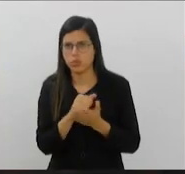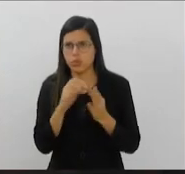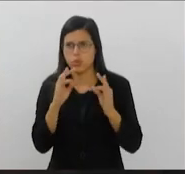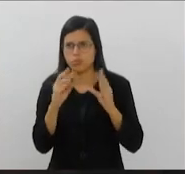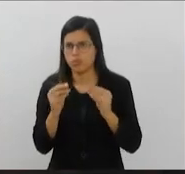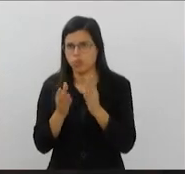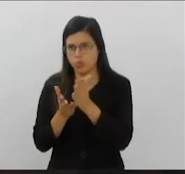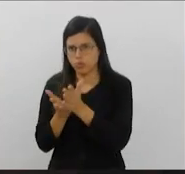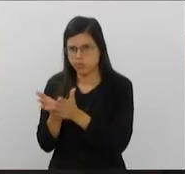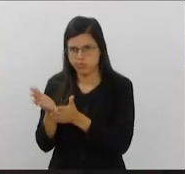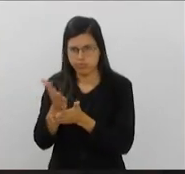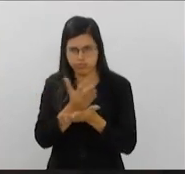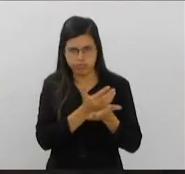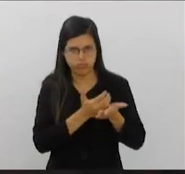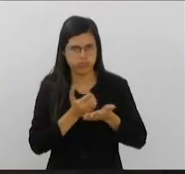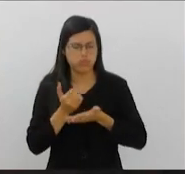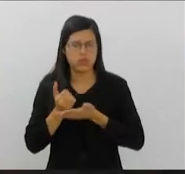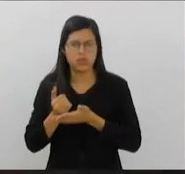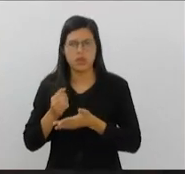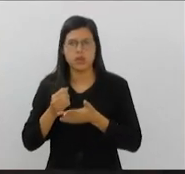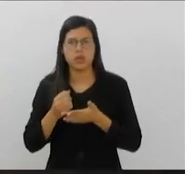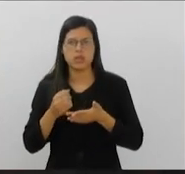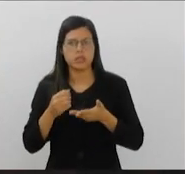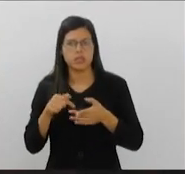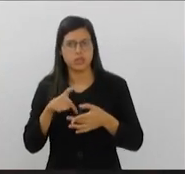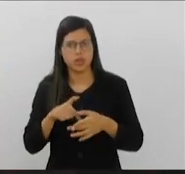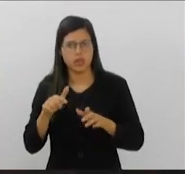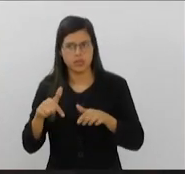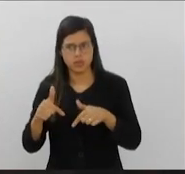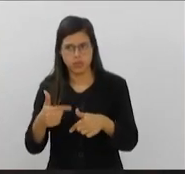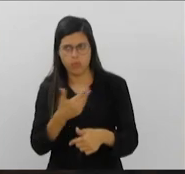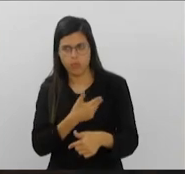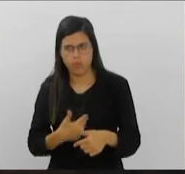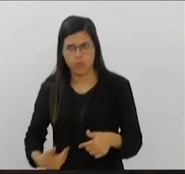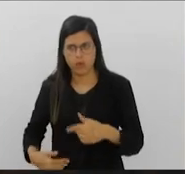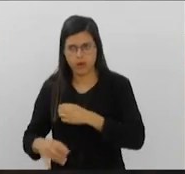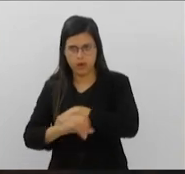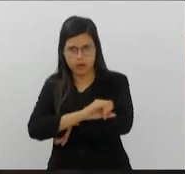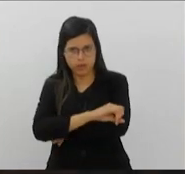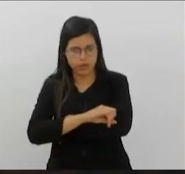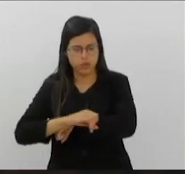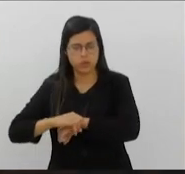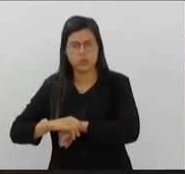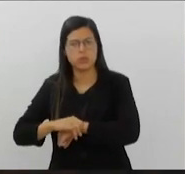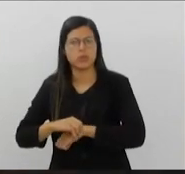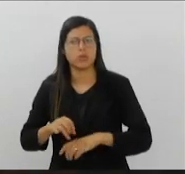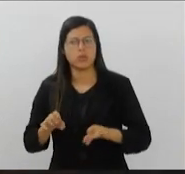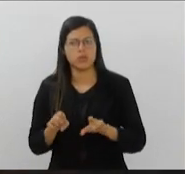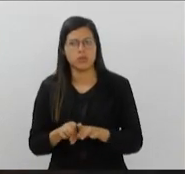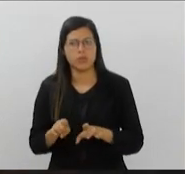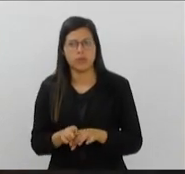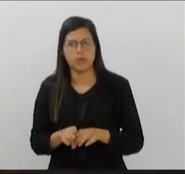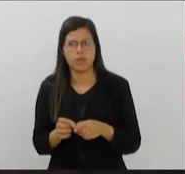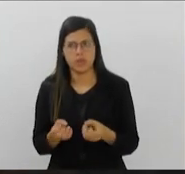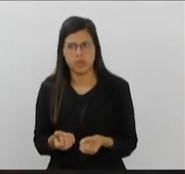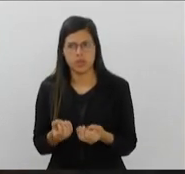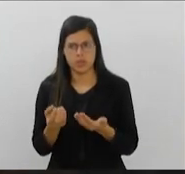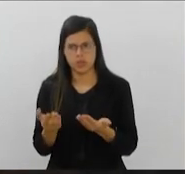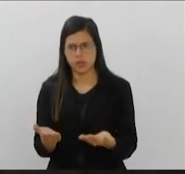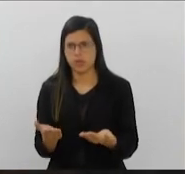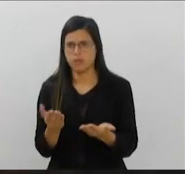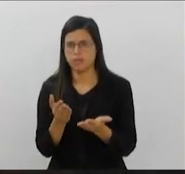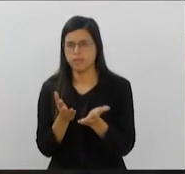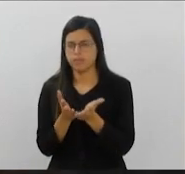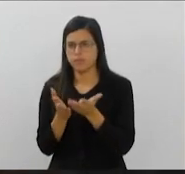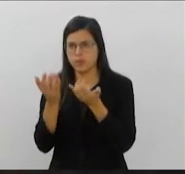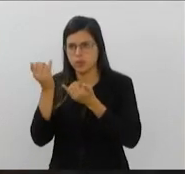os dados de serviços públicos, de infraestrutura, e dá muitos